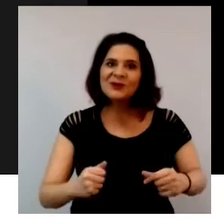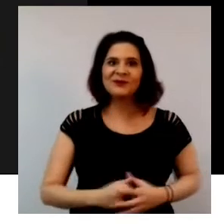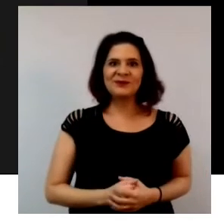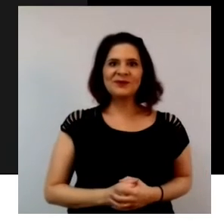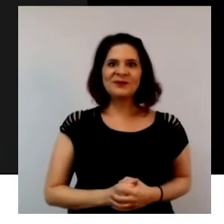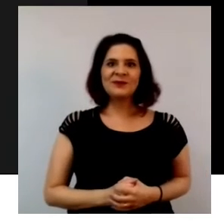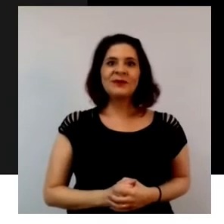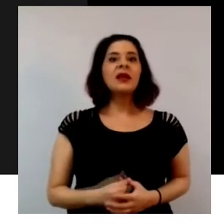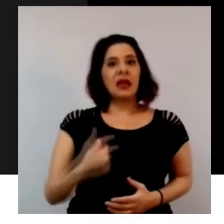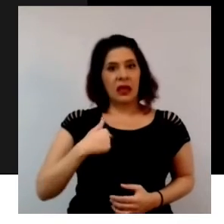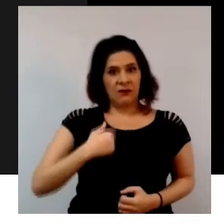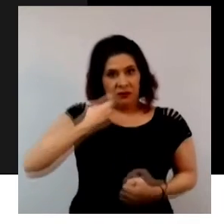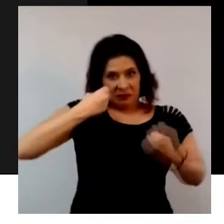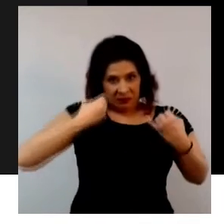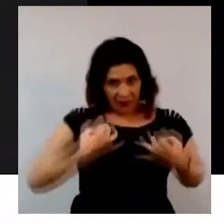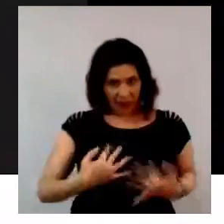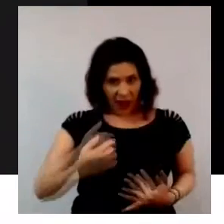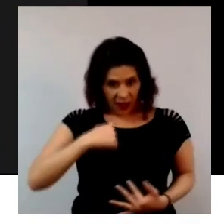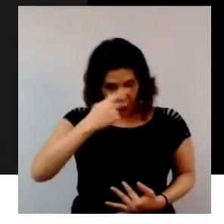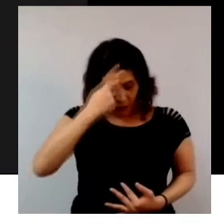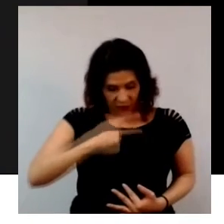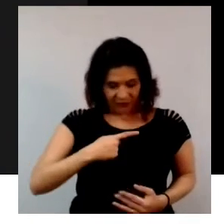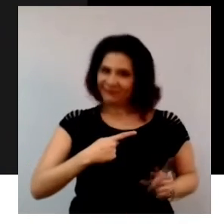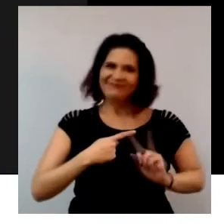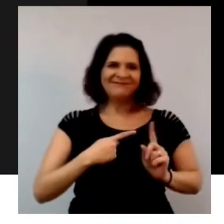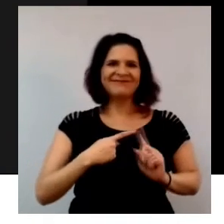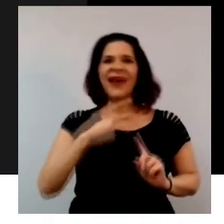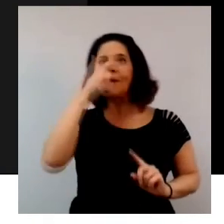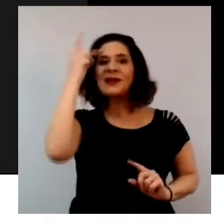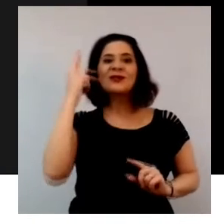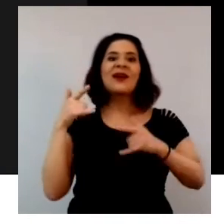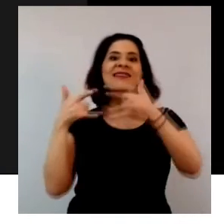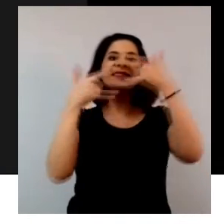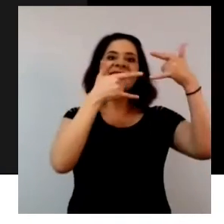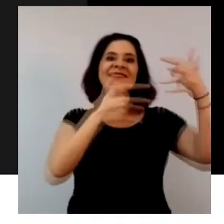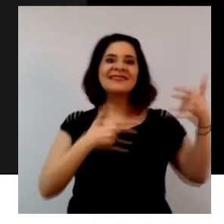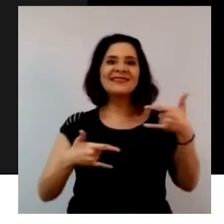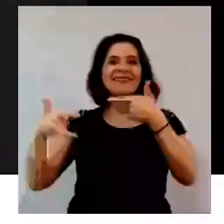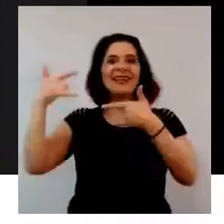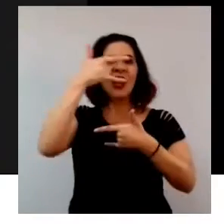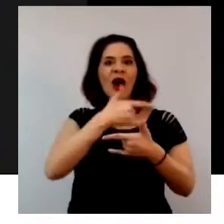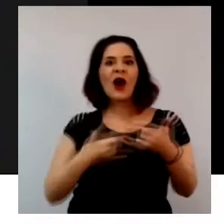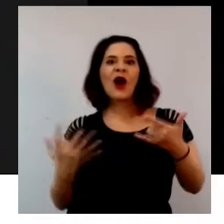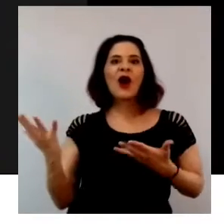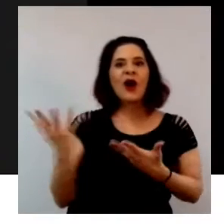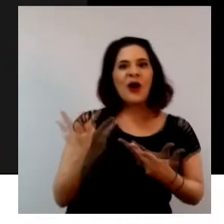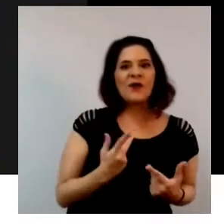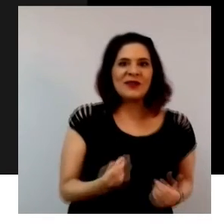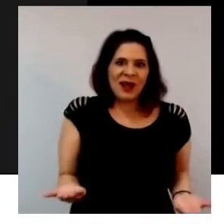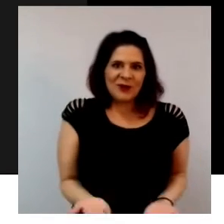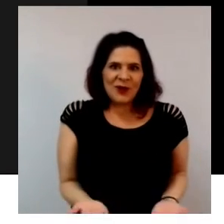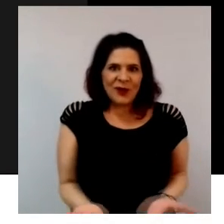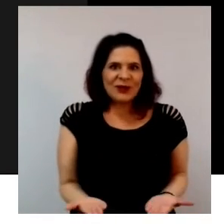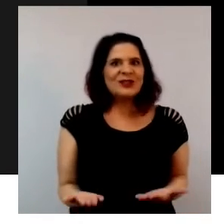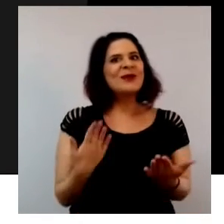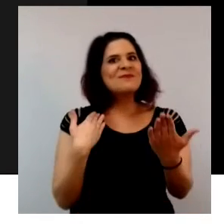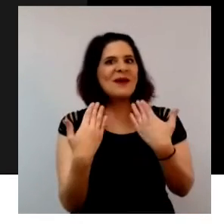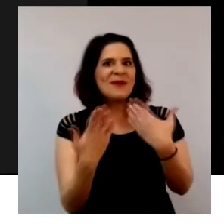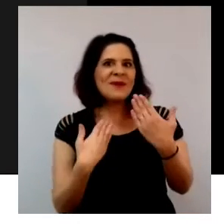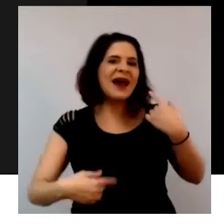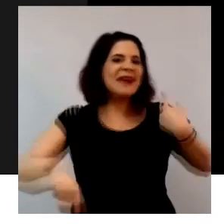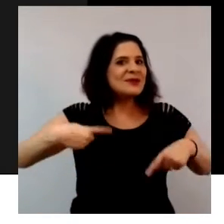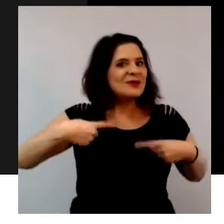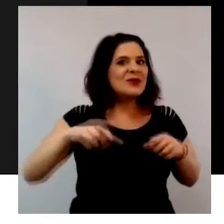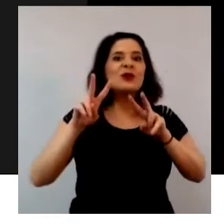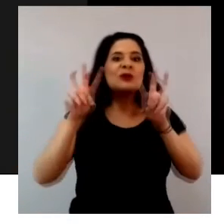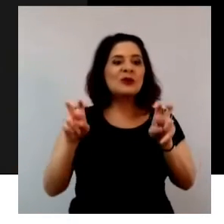aqui hoje são as nossas convidadas e convidados, tá? Para esse painel sobre o mundo polarizado.